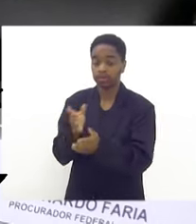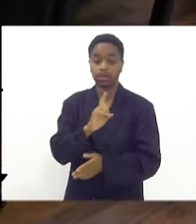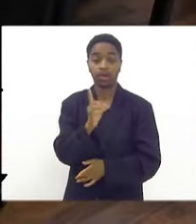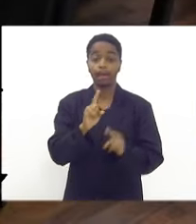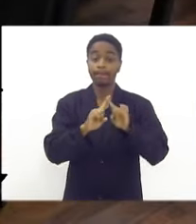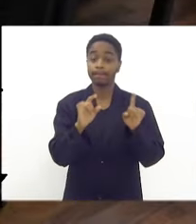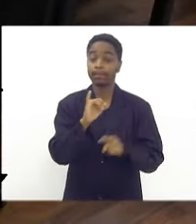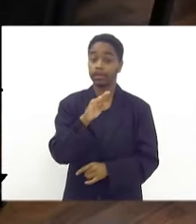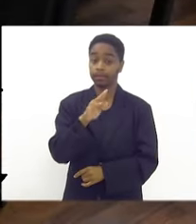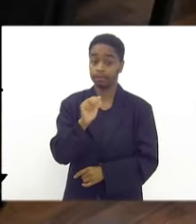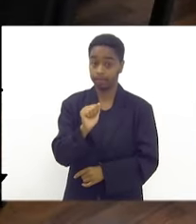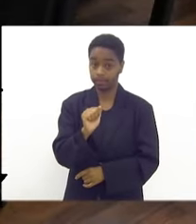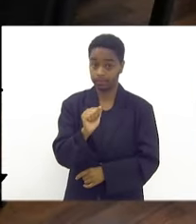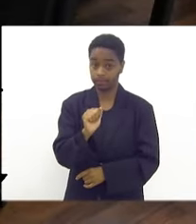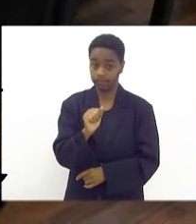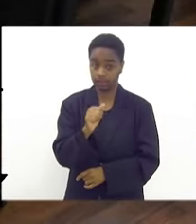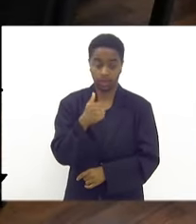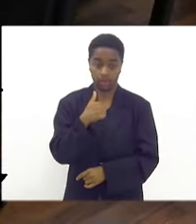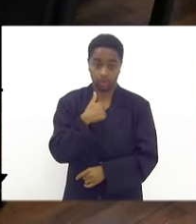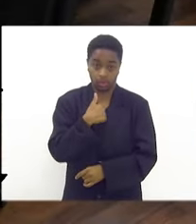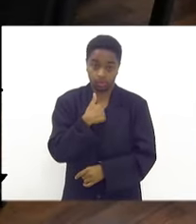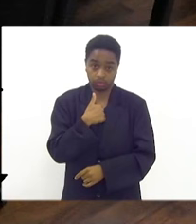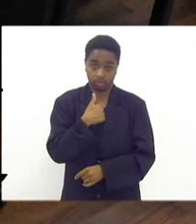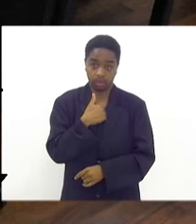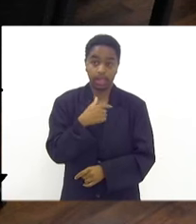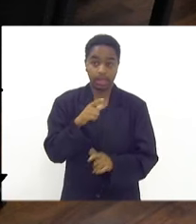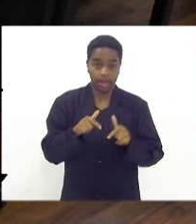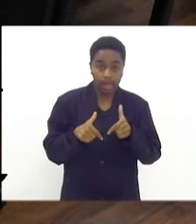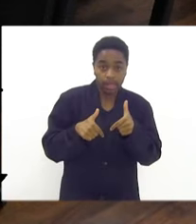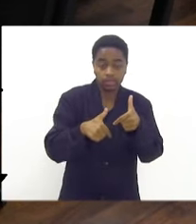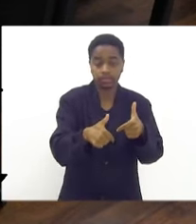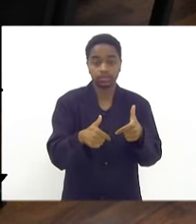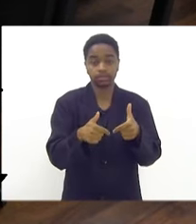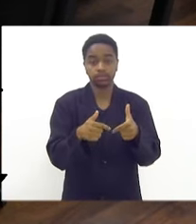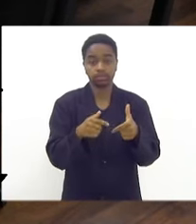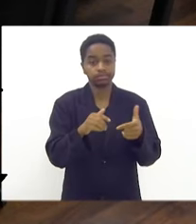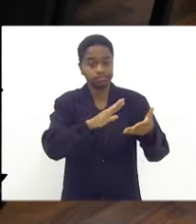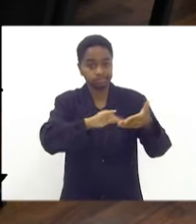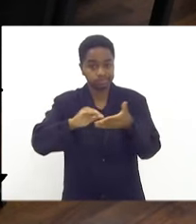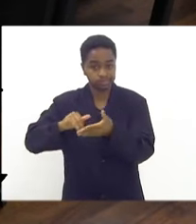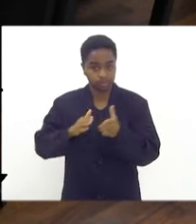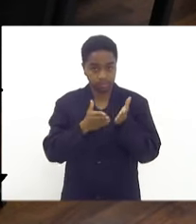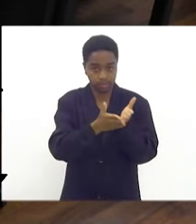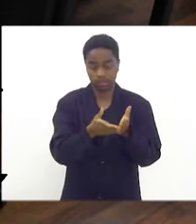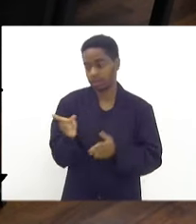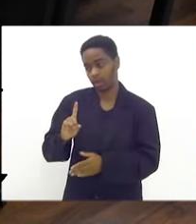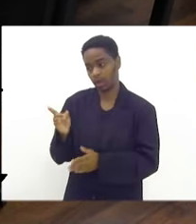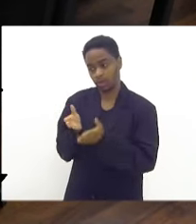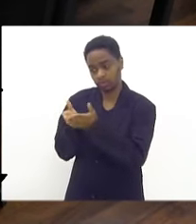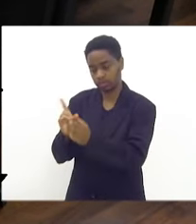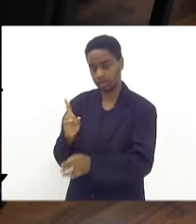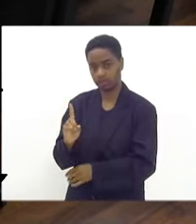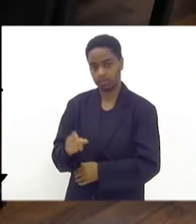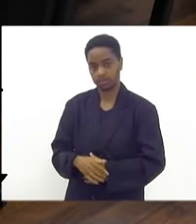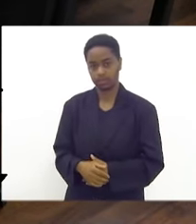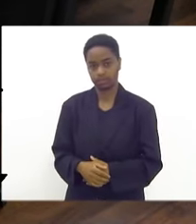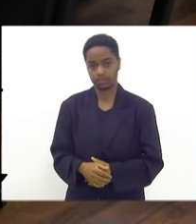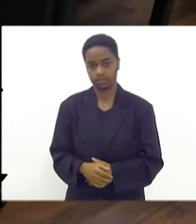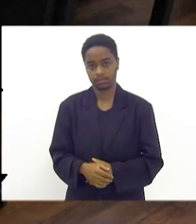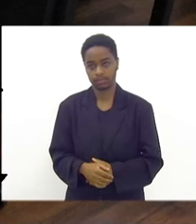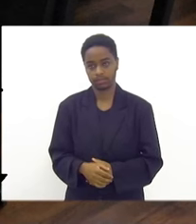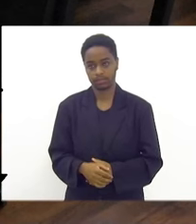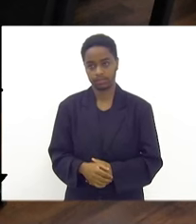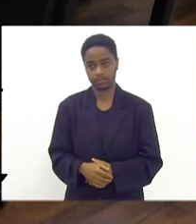Ibama exercício poder de fiscalização supletiva na BA de Guanabara não nas embarcações não não